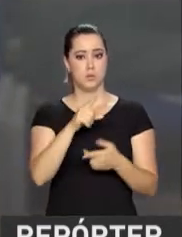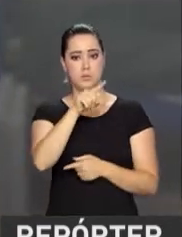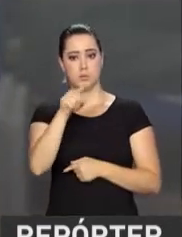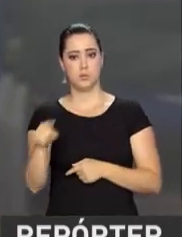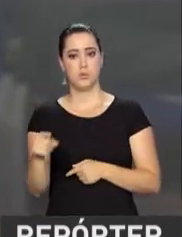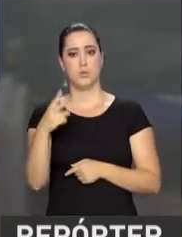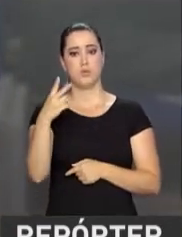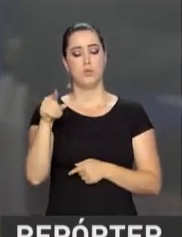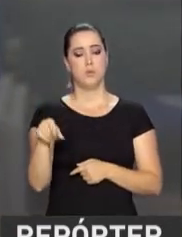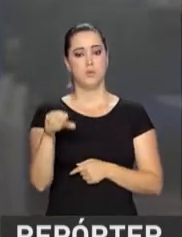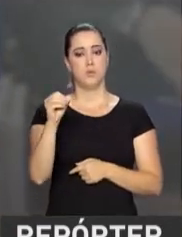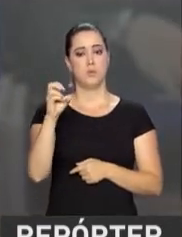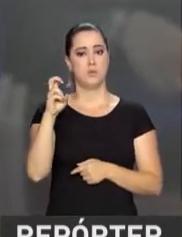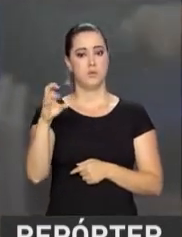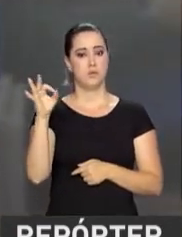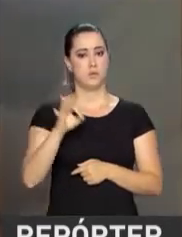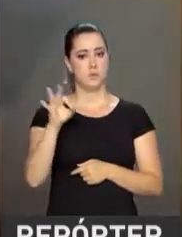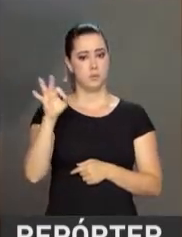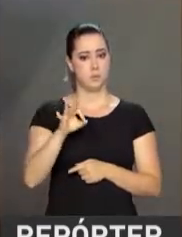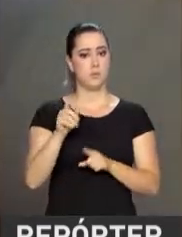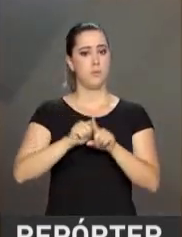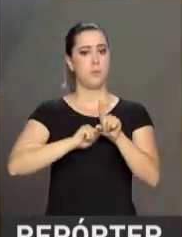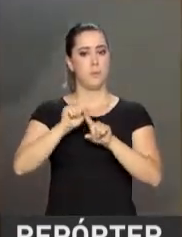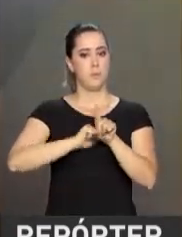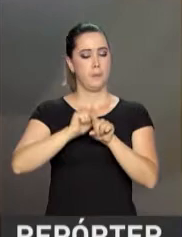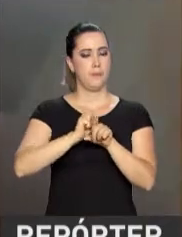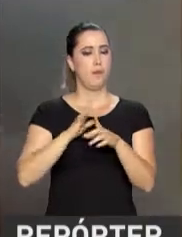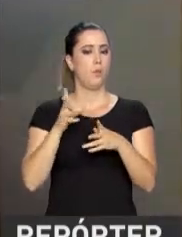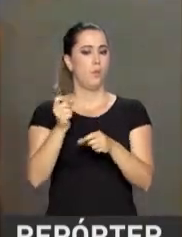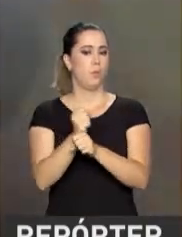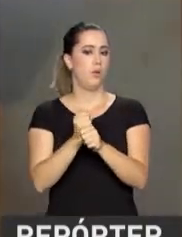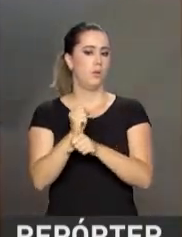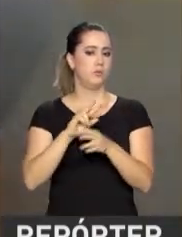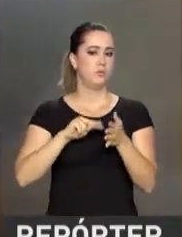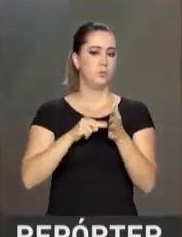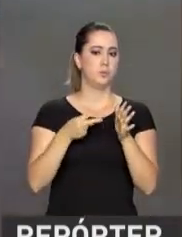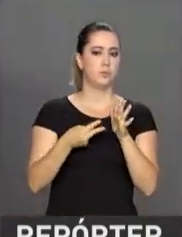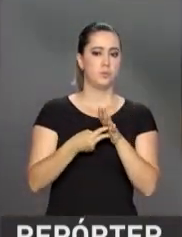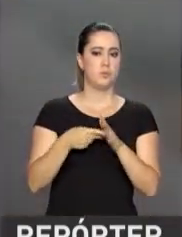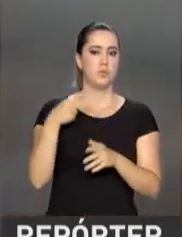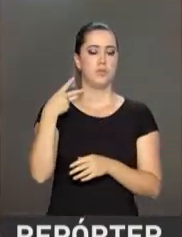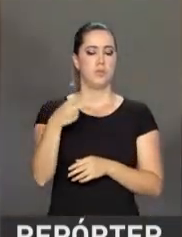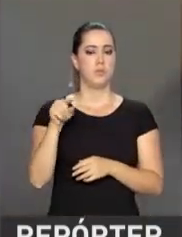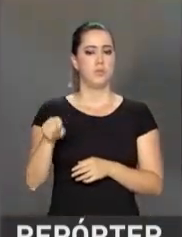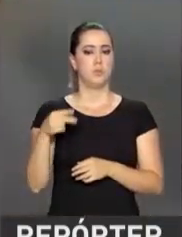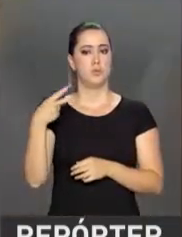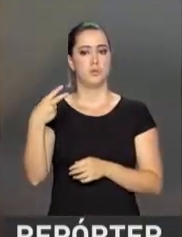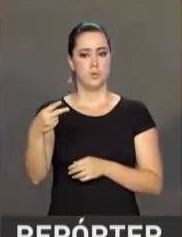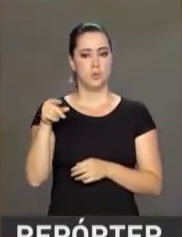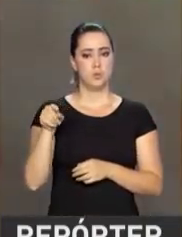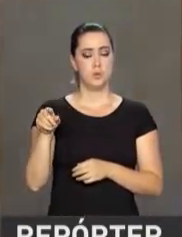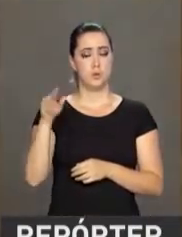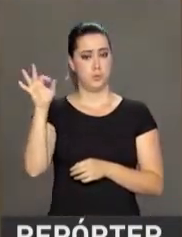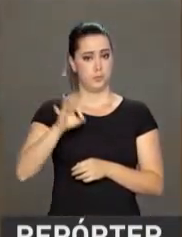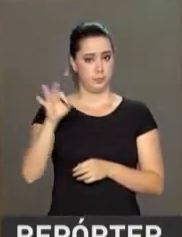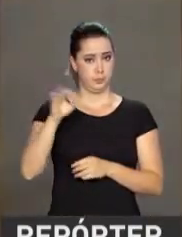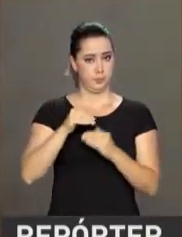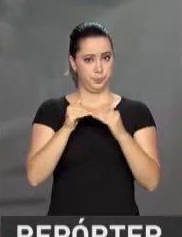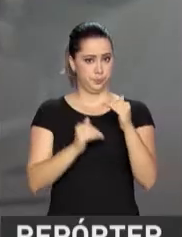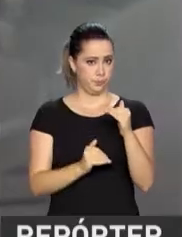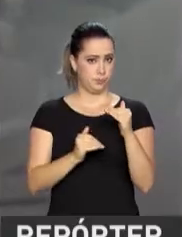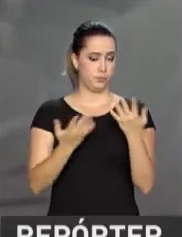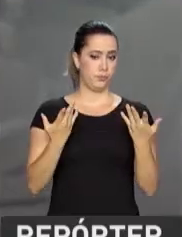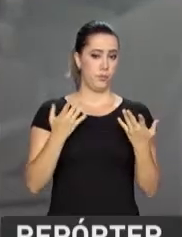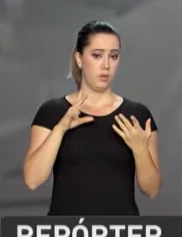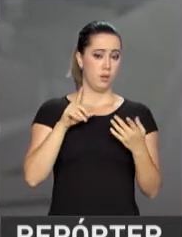2,05 por cento ao mês o que no ano representa 2,2 pontos percentuais a menos